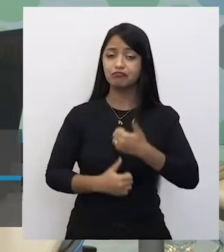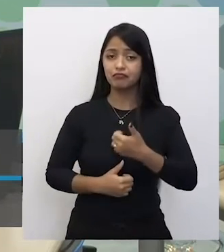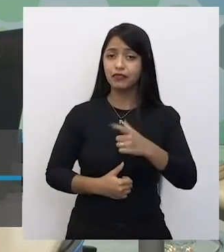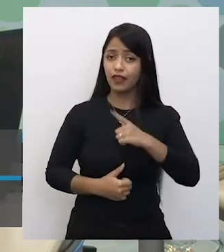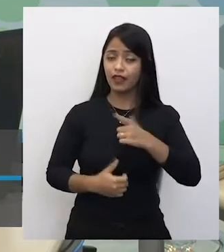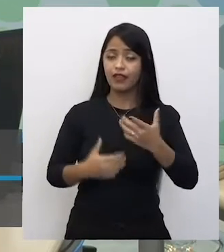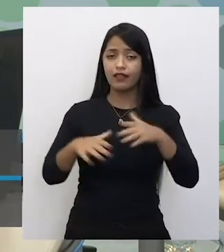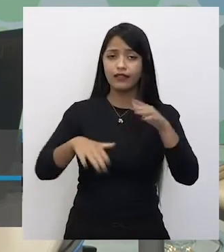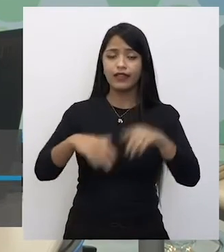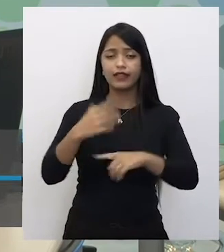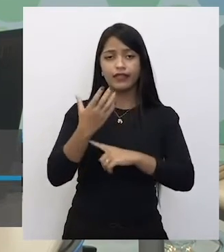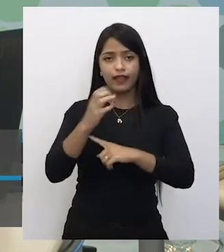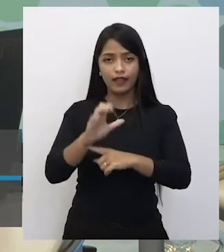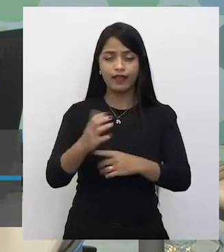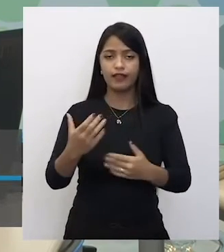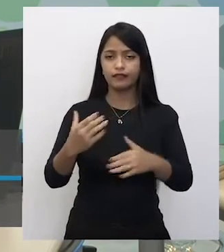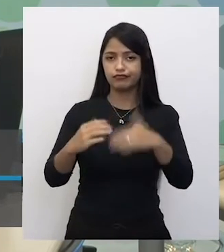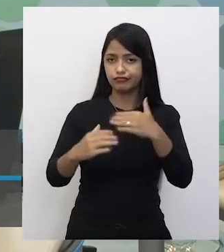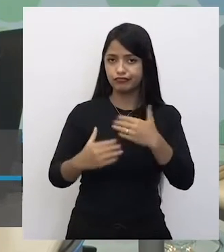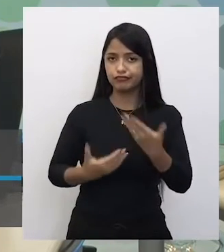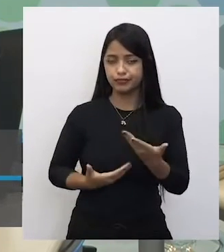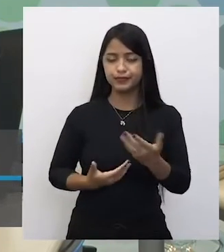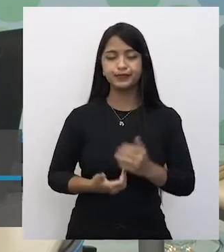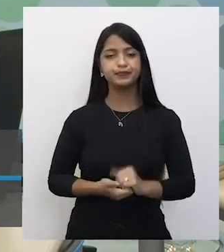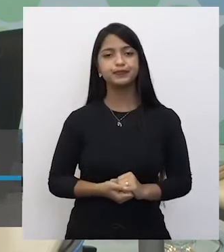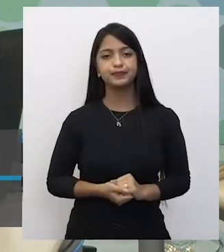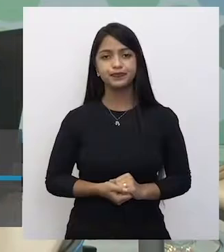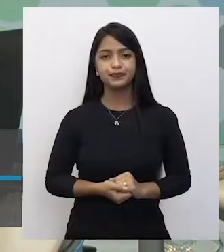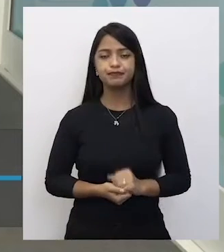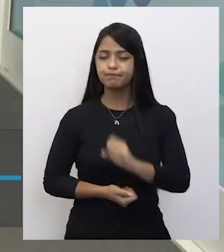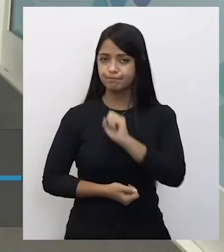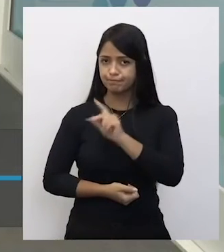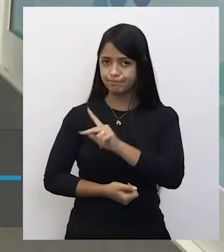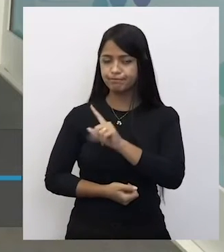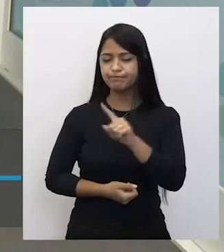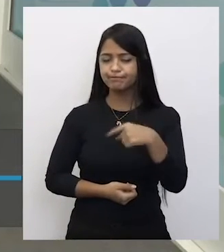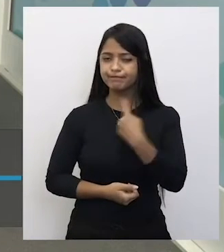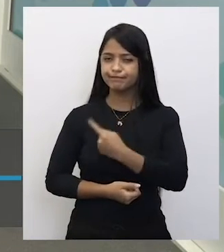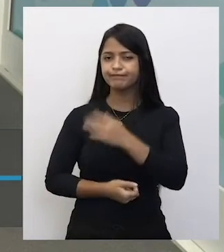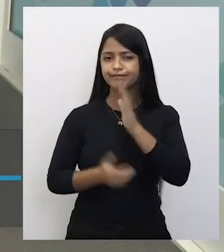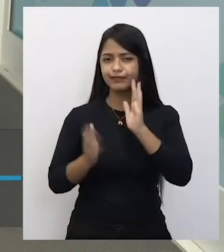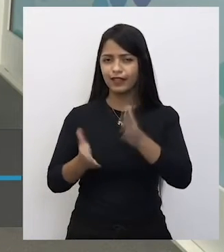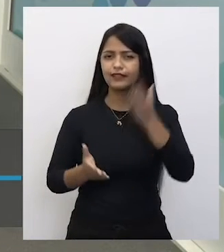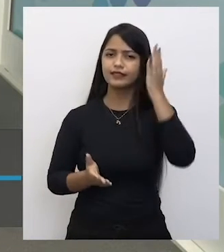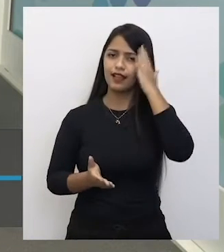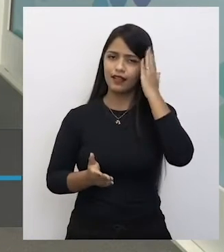nosso Instagram em particular, enfim. Ok, mas de qualquer forma, novo. A gente já sabia, a gente já também